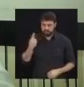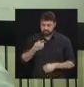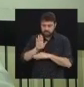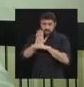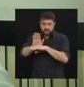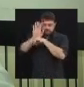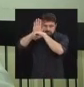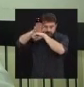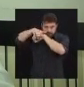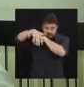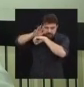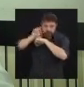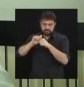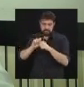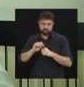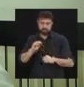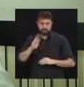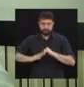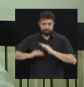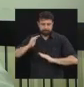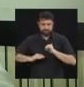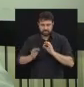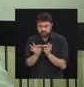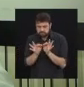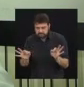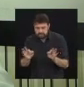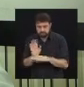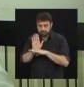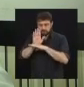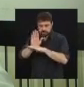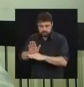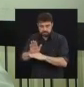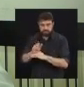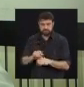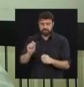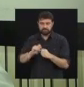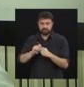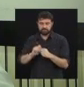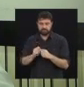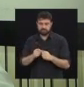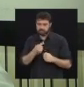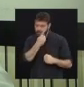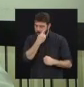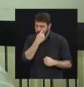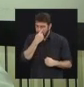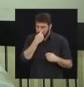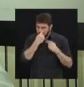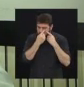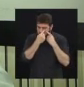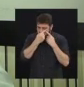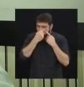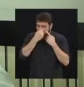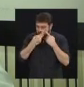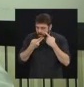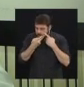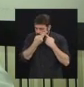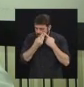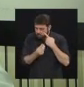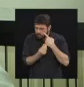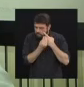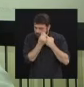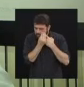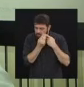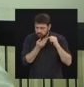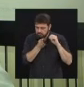usa uma técnica simples e que resolve bastante, que a gente coloca uma espécie de um calço na pálpebra de baixo, que